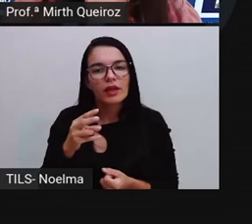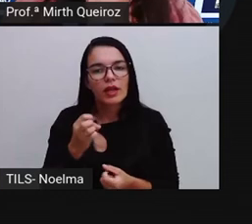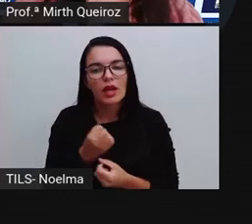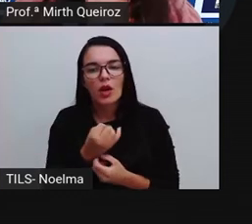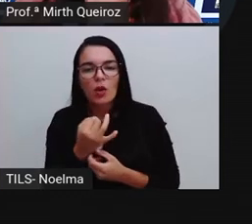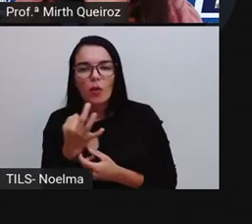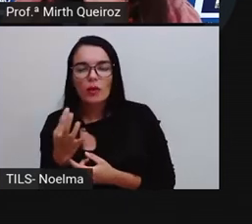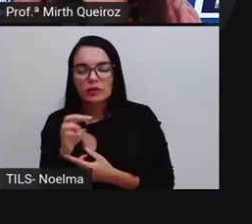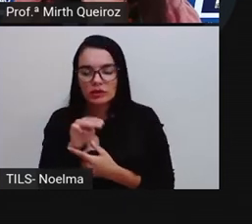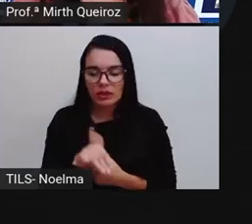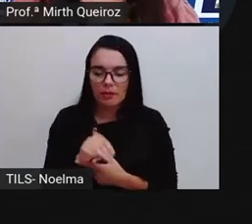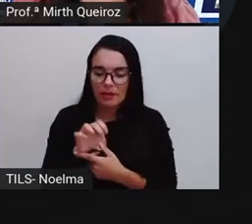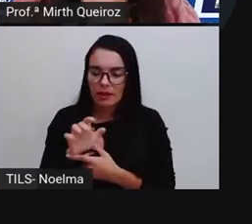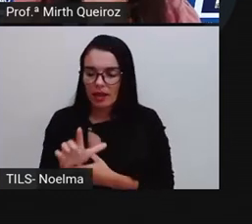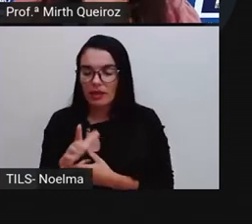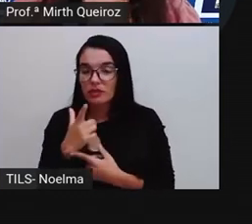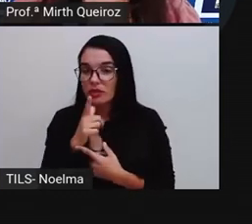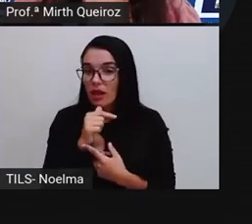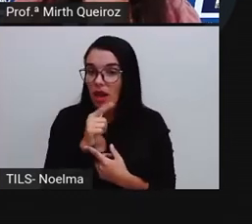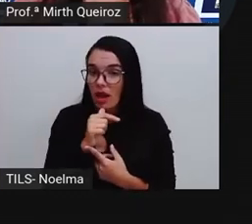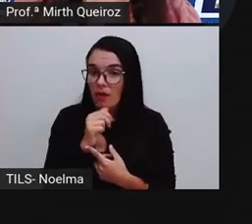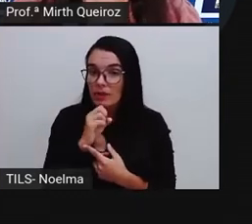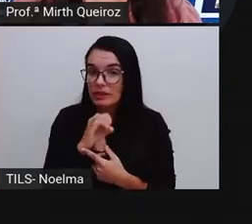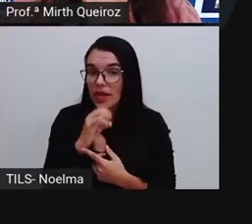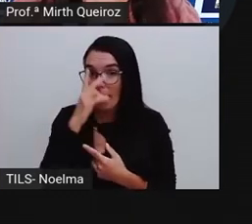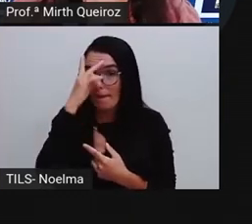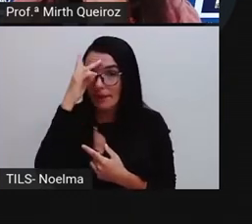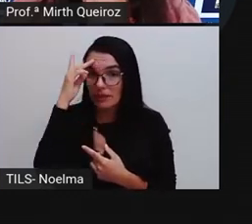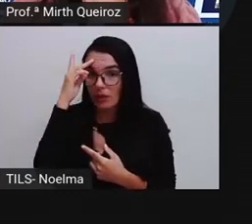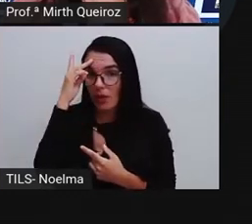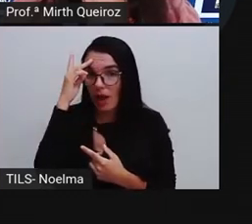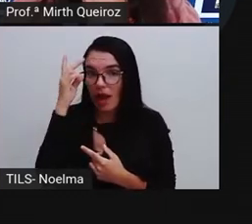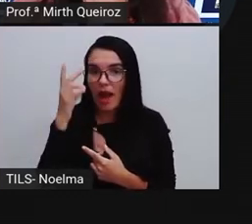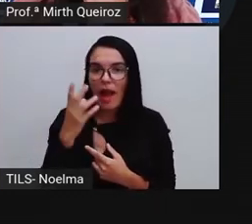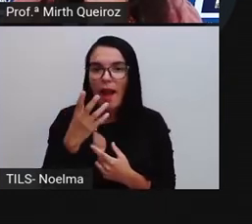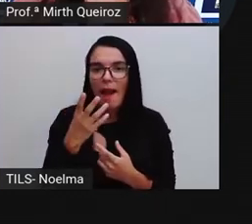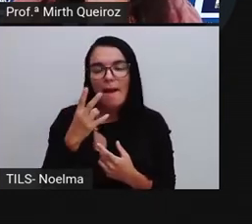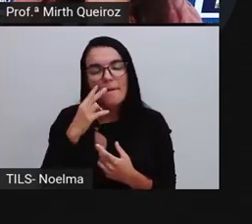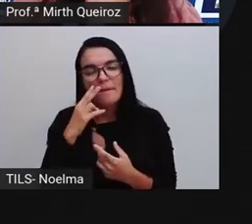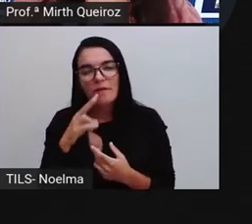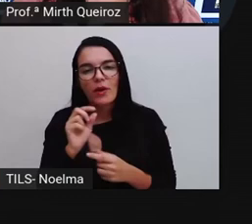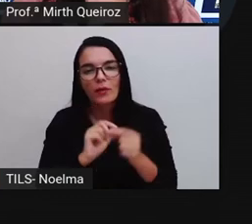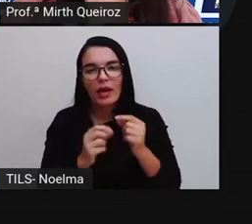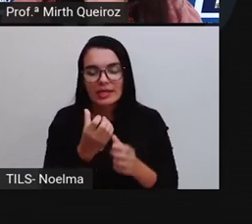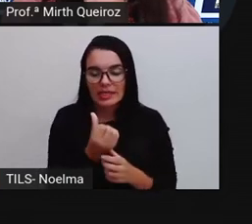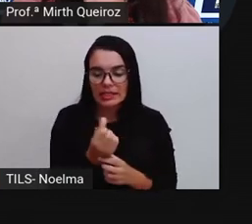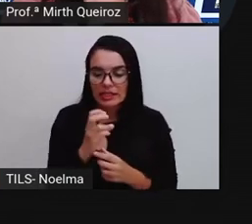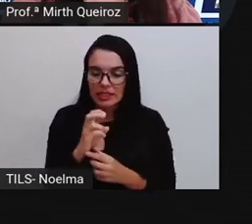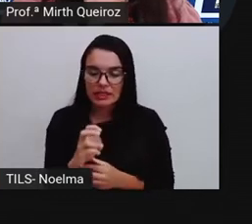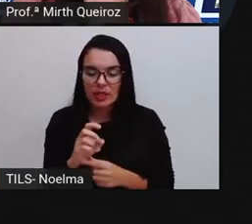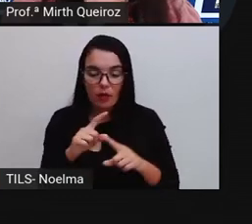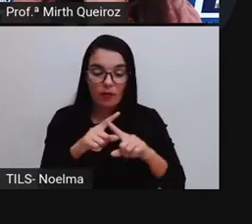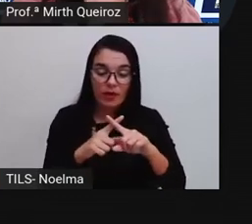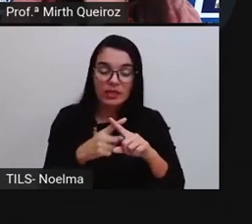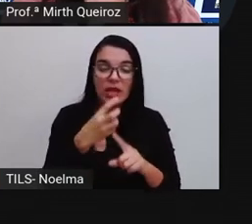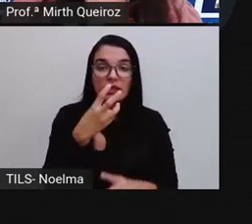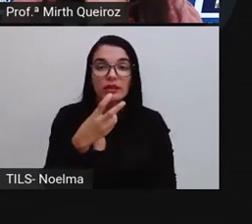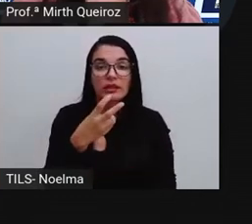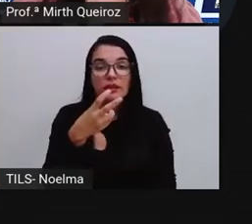gente deve tomar se uma pessoa apresentasse, por exemplo, 65 quilos. Seria 65 vezes os